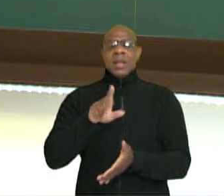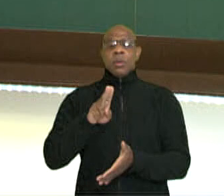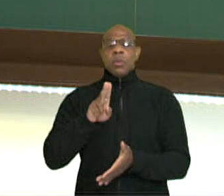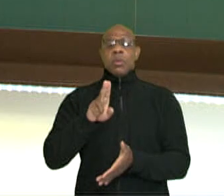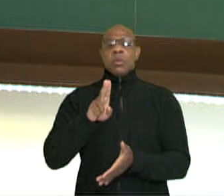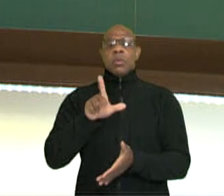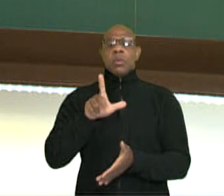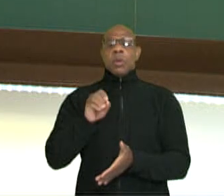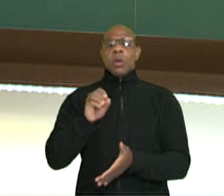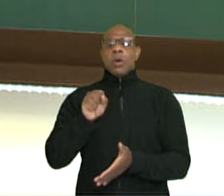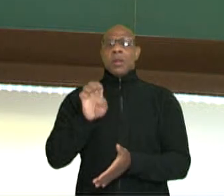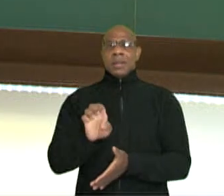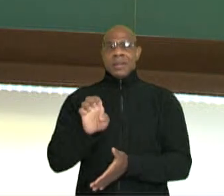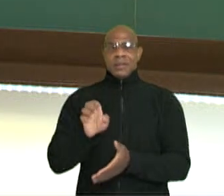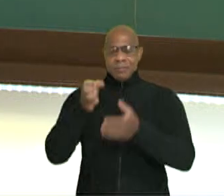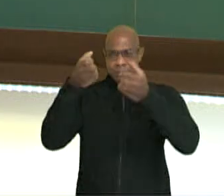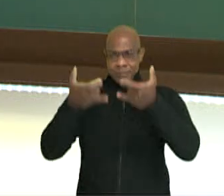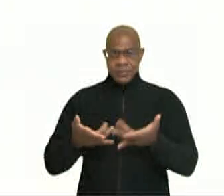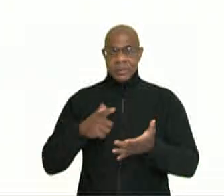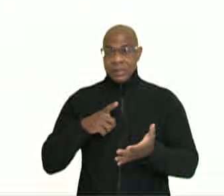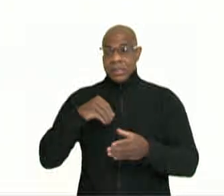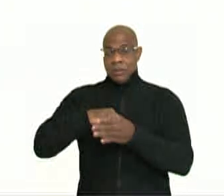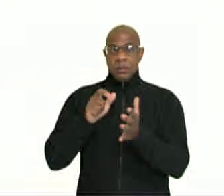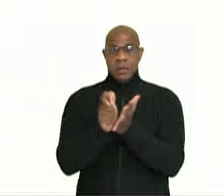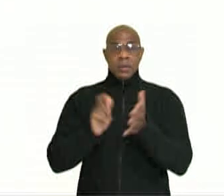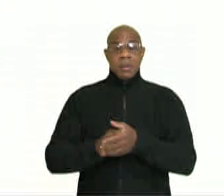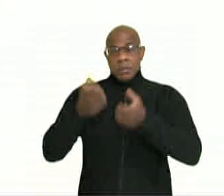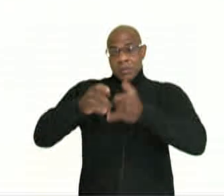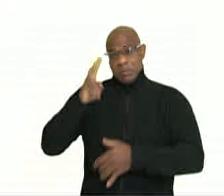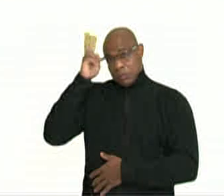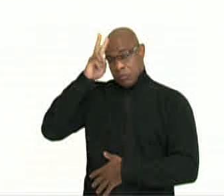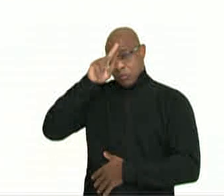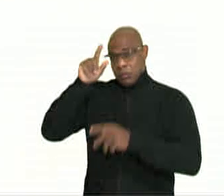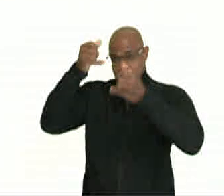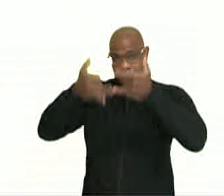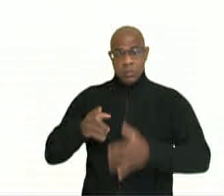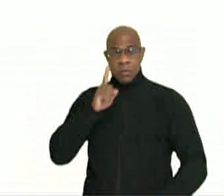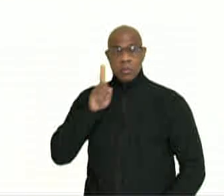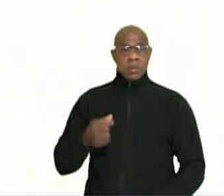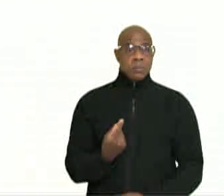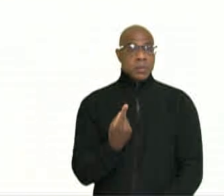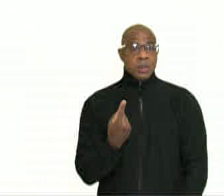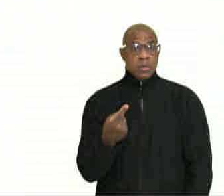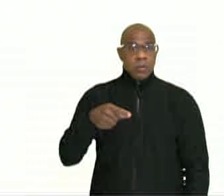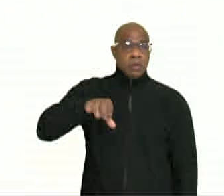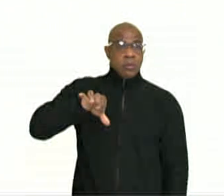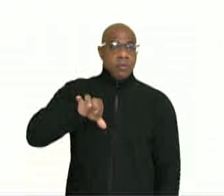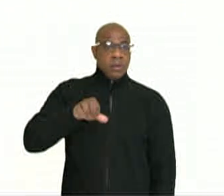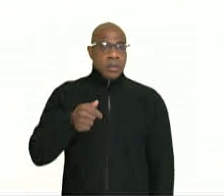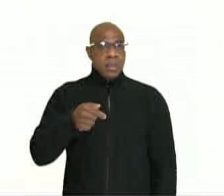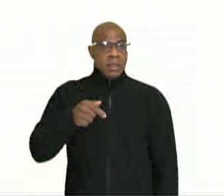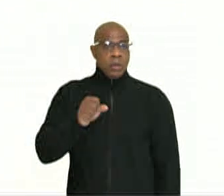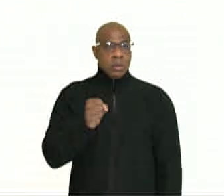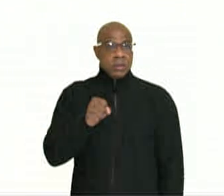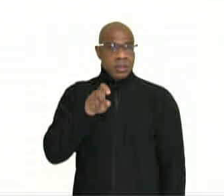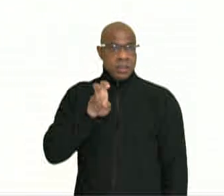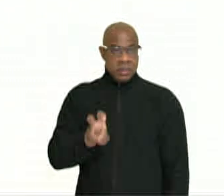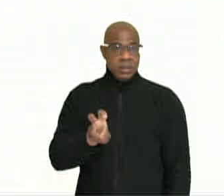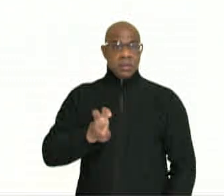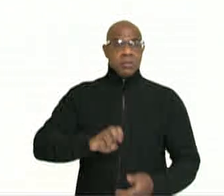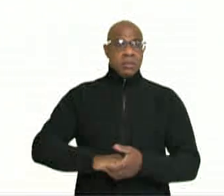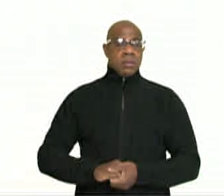Vamos falar um pouquinho sobre o histórico. Então, em 1785, aproximadamente, Antoine Laurent